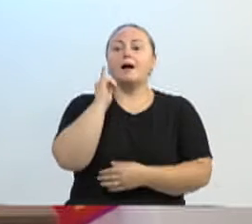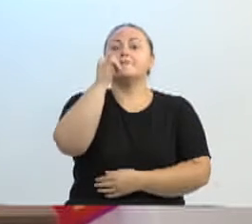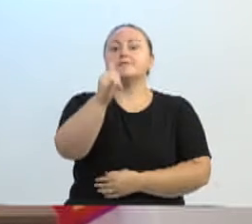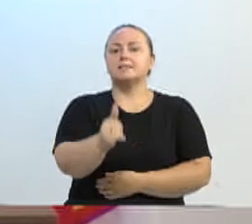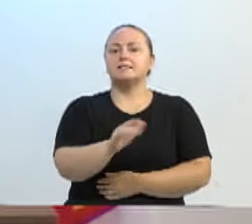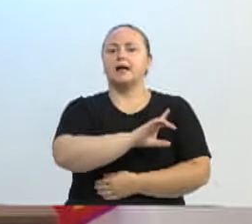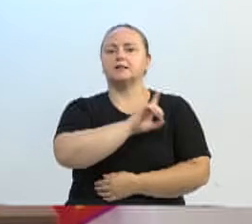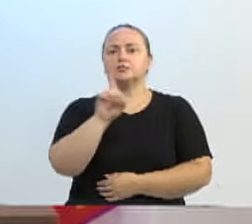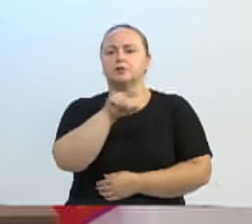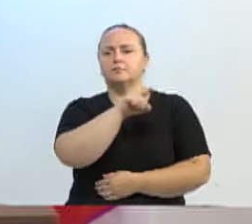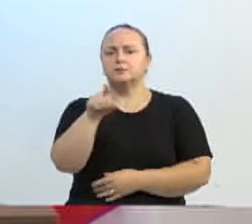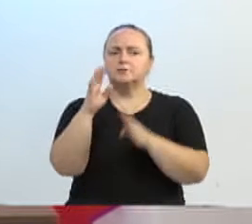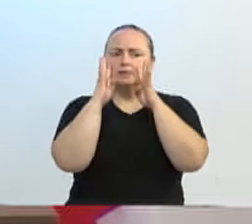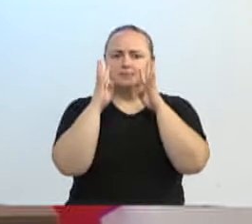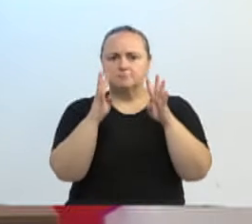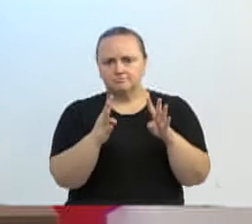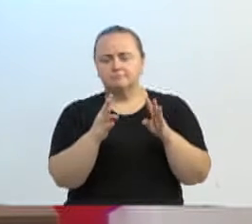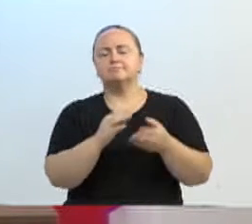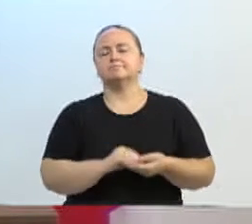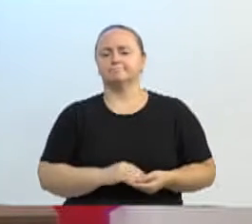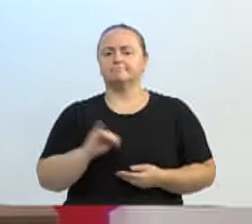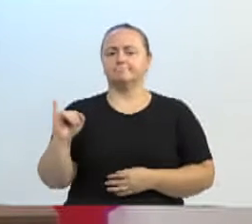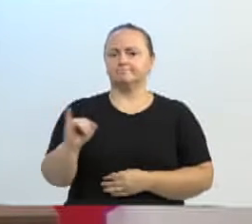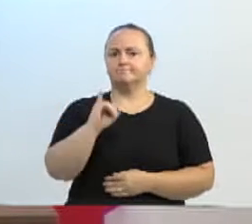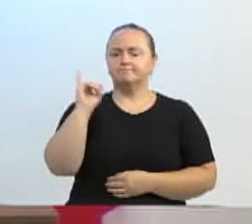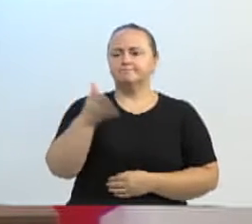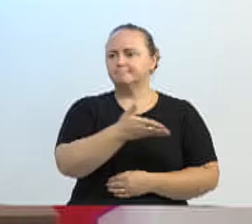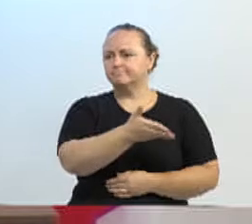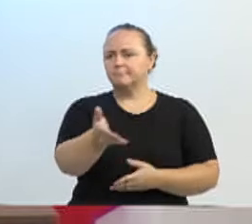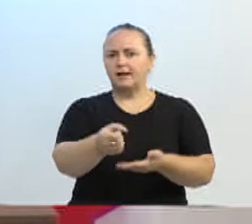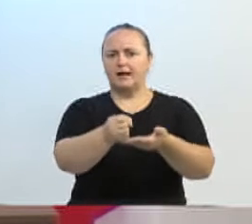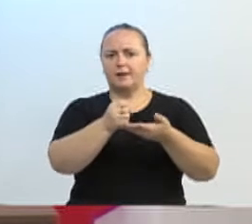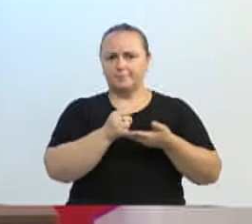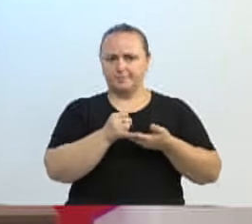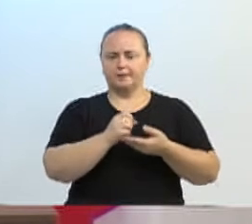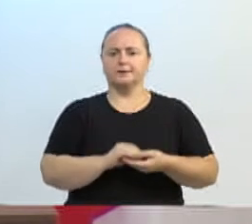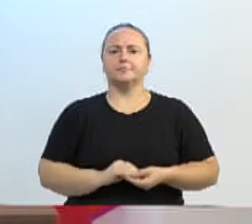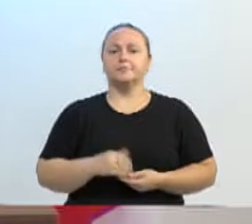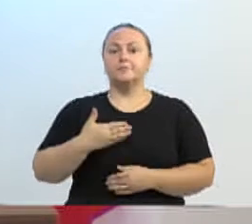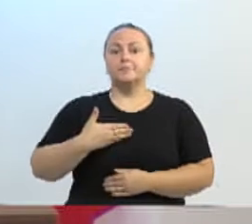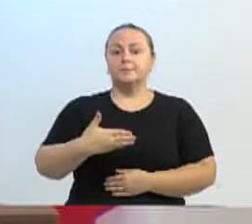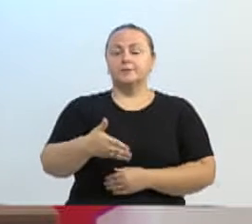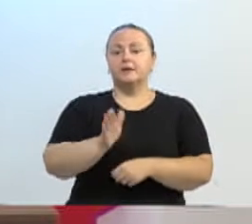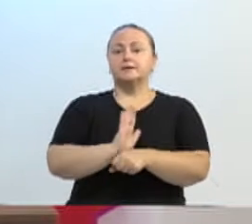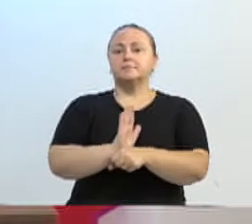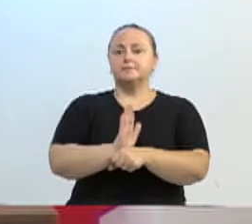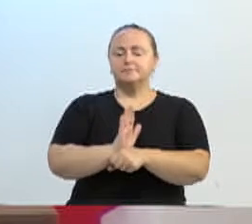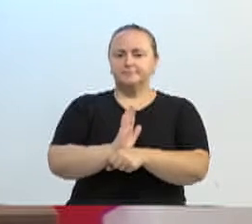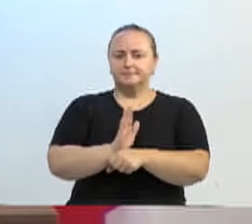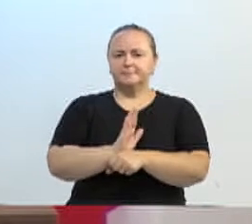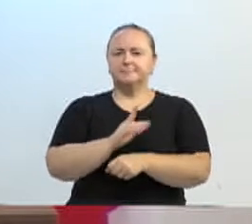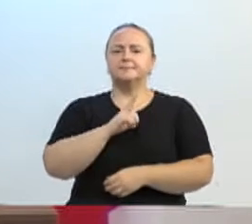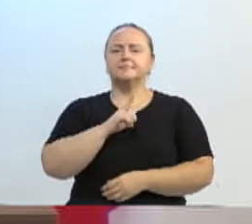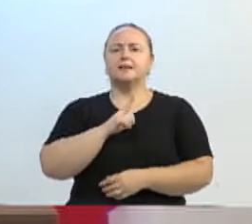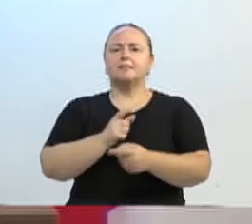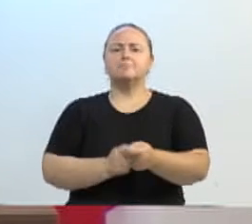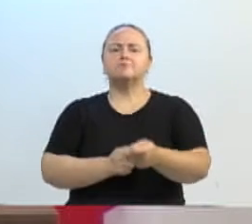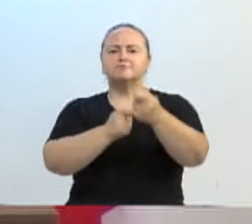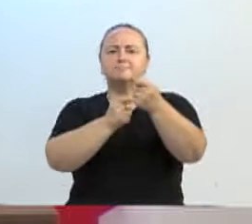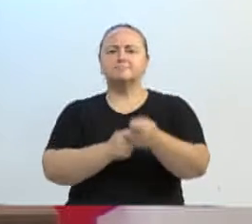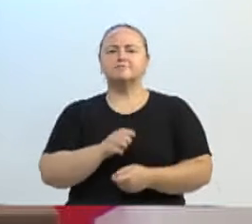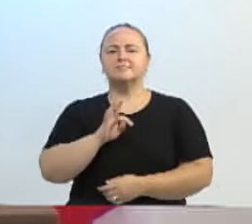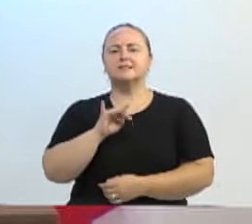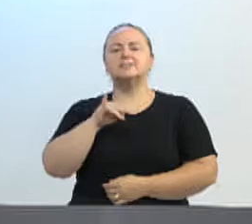também acompanhar, que é muito importante o apoio de todos. Seguindo também, o próximo vídeo é TVL, Mega Tintas, 25 anos. Entrega da